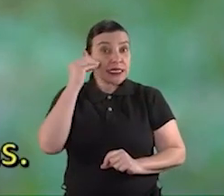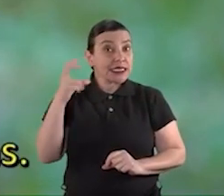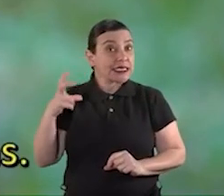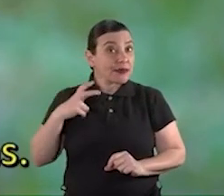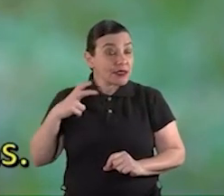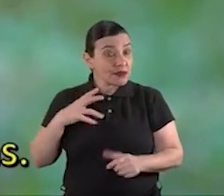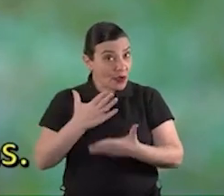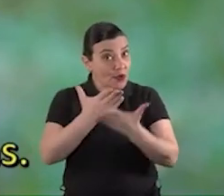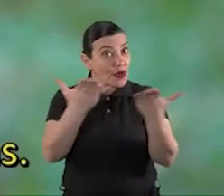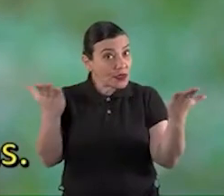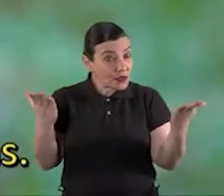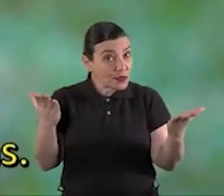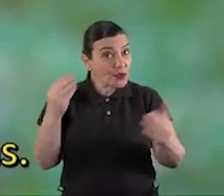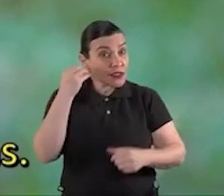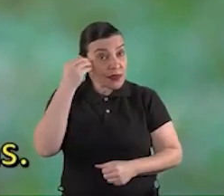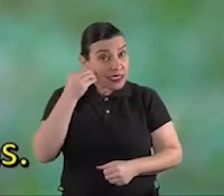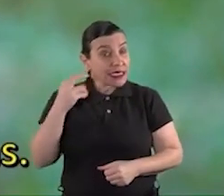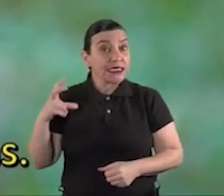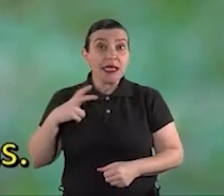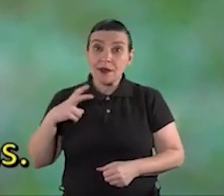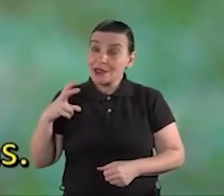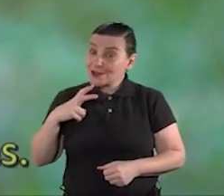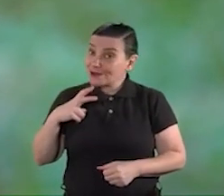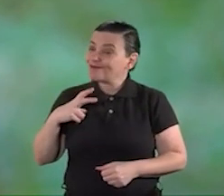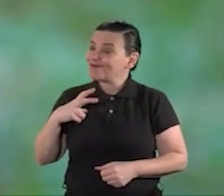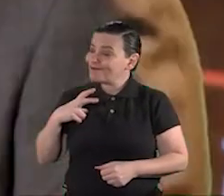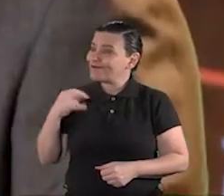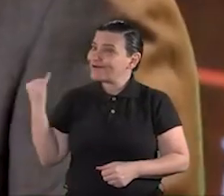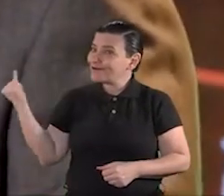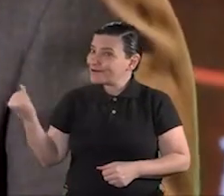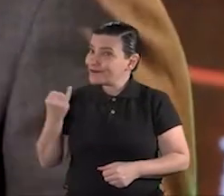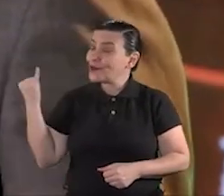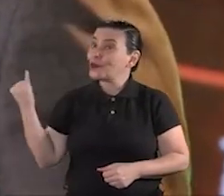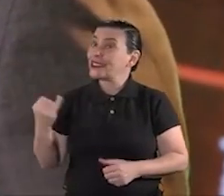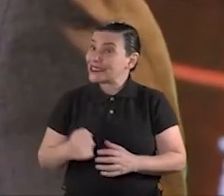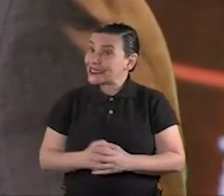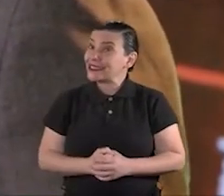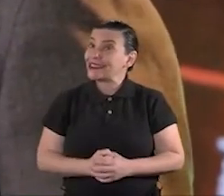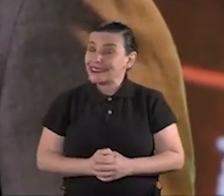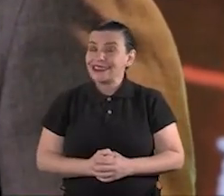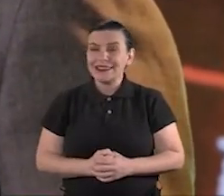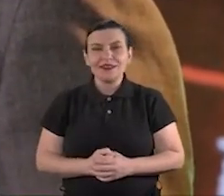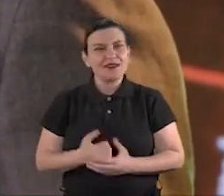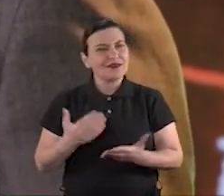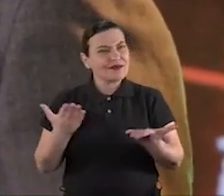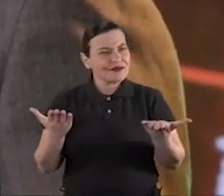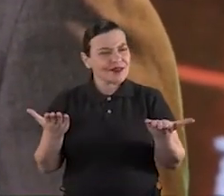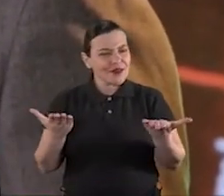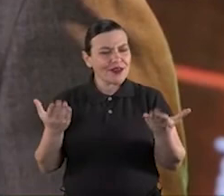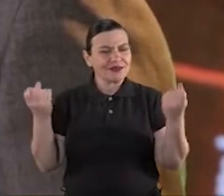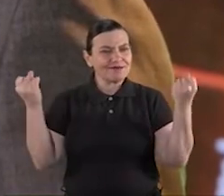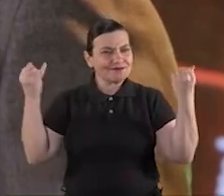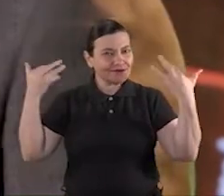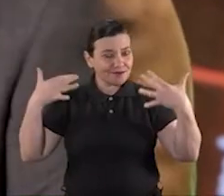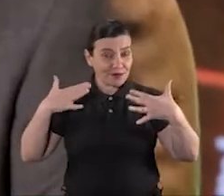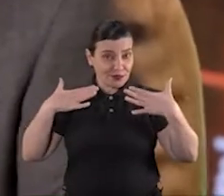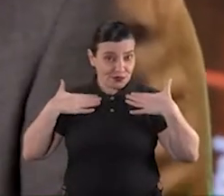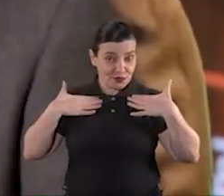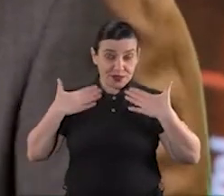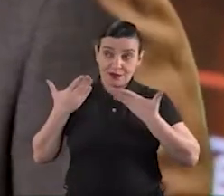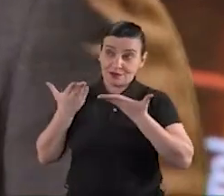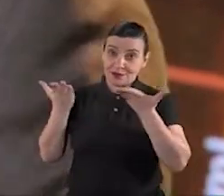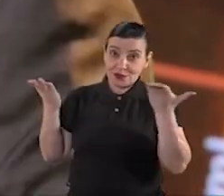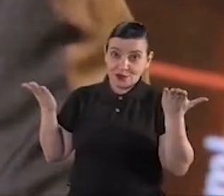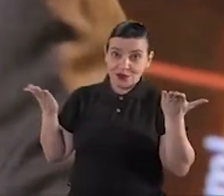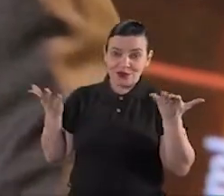sua experiência pessoal continua a ser uma das mais significativas apesar de tudo que você vai ouvir de mim e